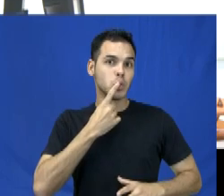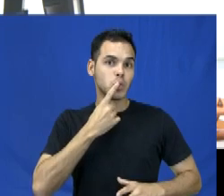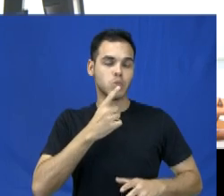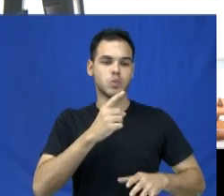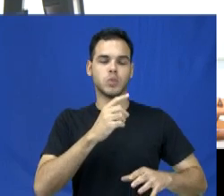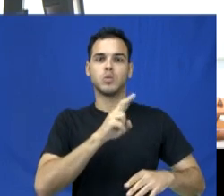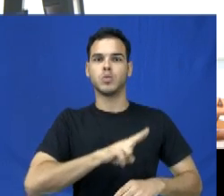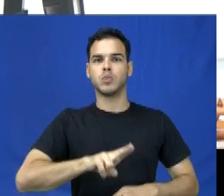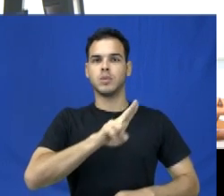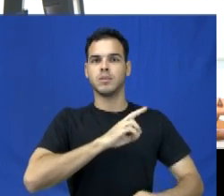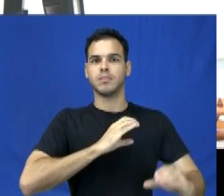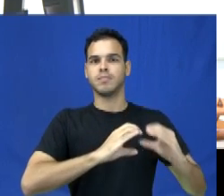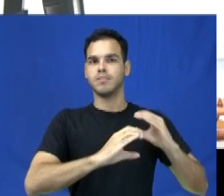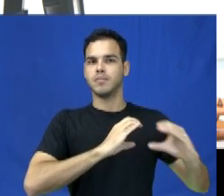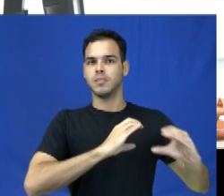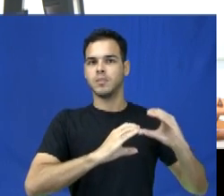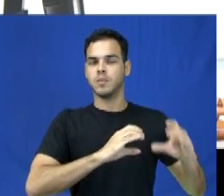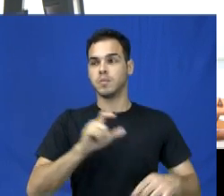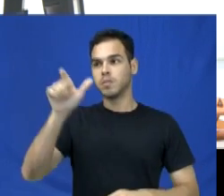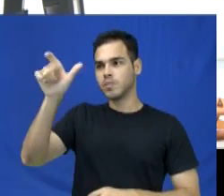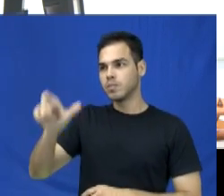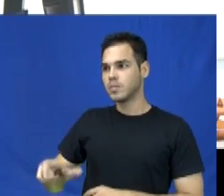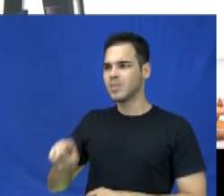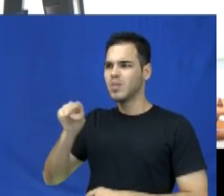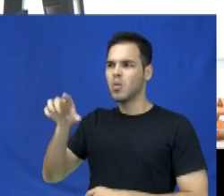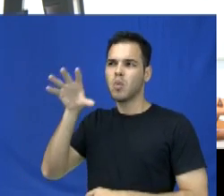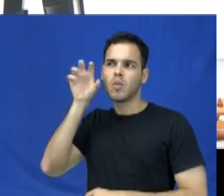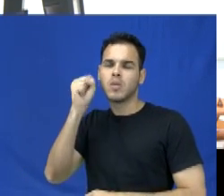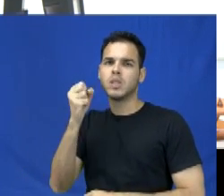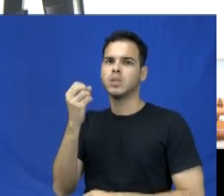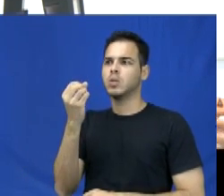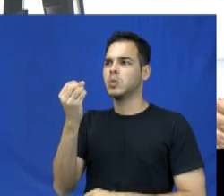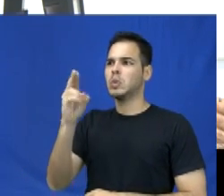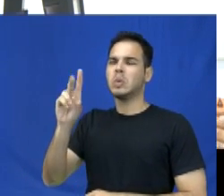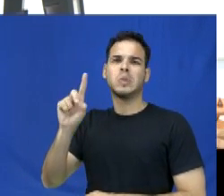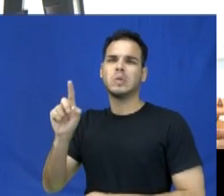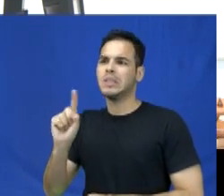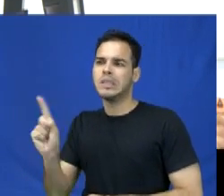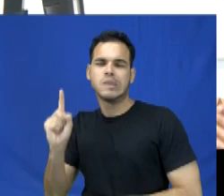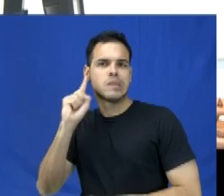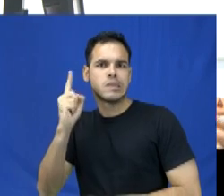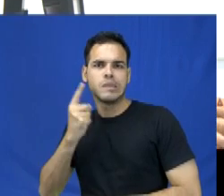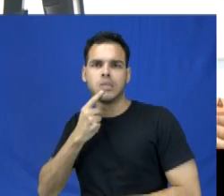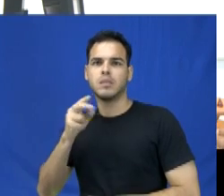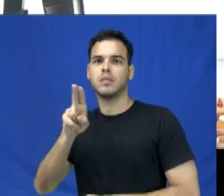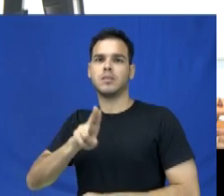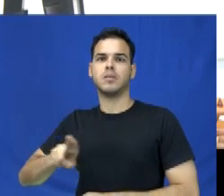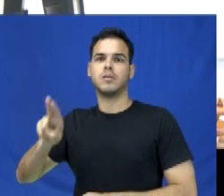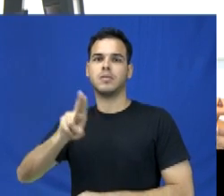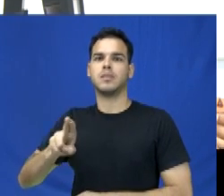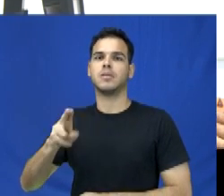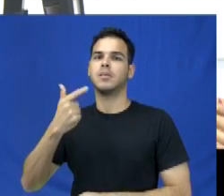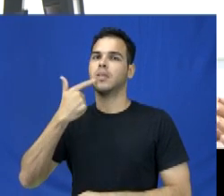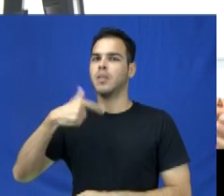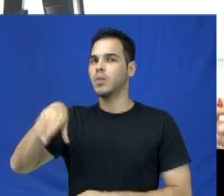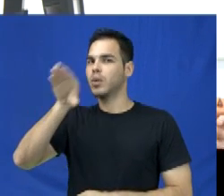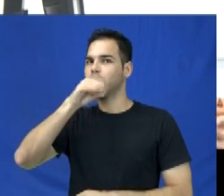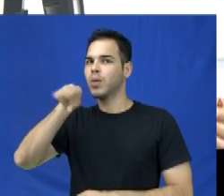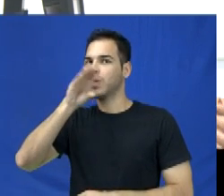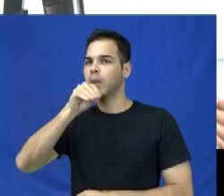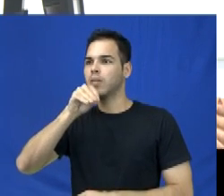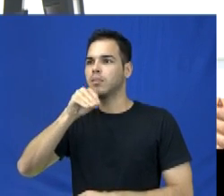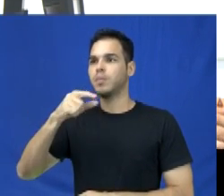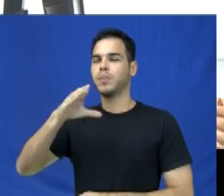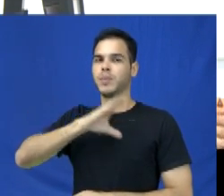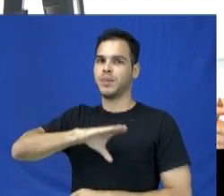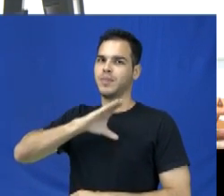comunicação. Assim como o ouvinte, ou conhecido como não surdo, utiliza a língua portuguesa, que é uma língua oralizada. Então, que é uma língua